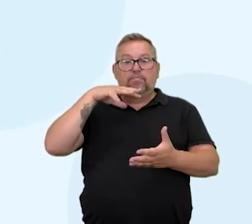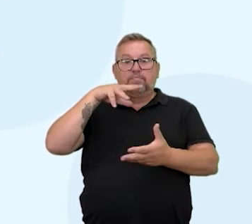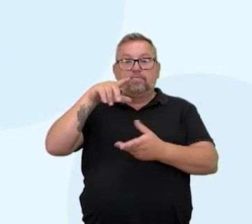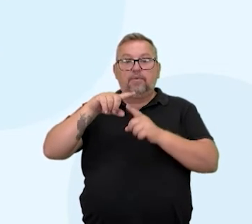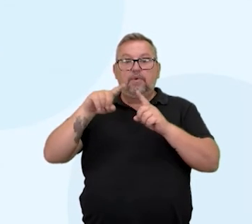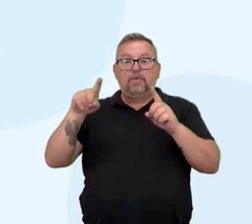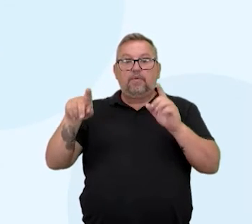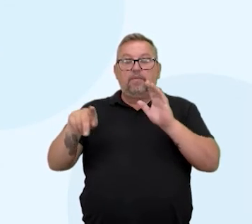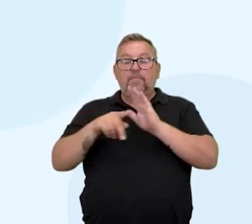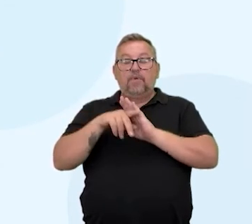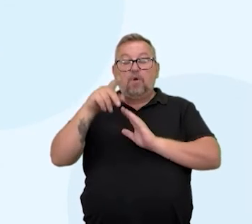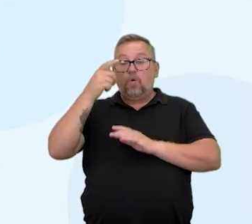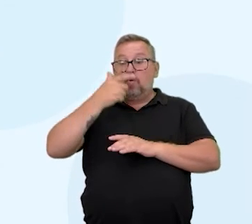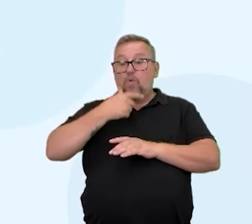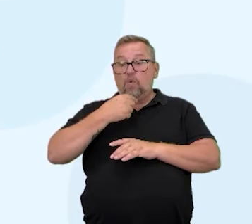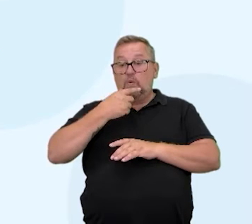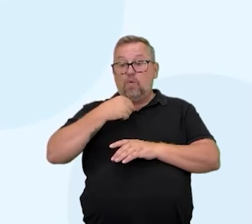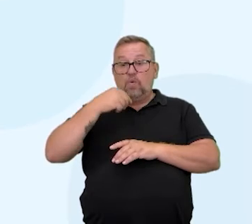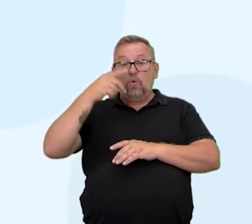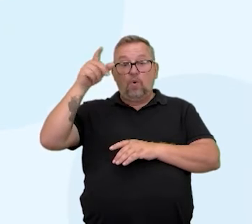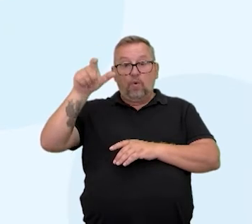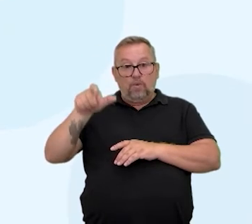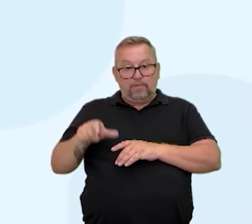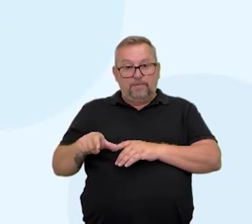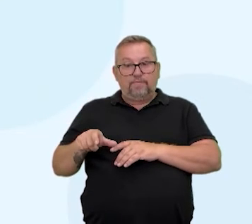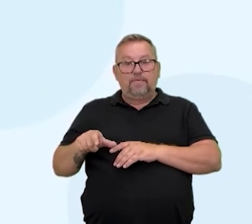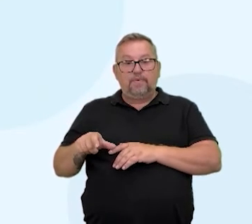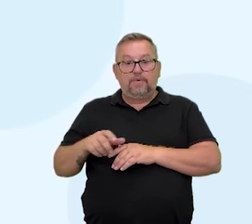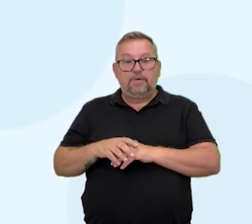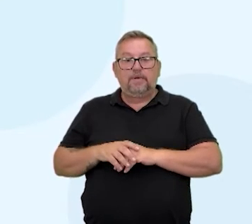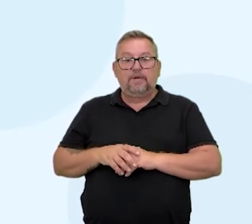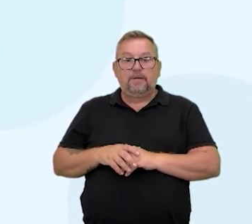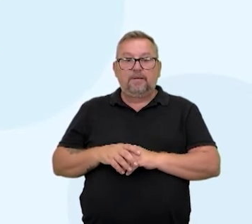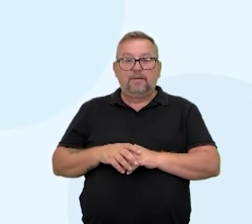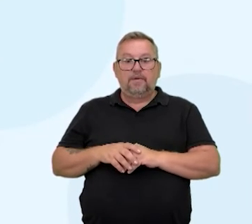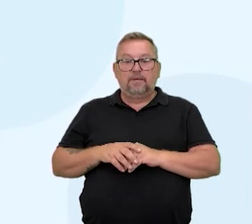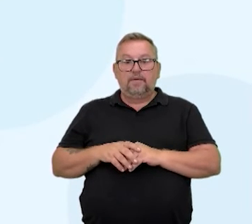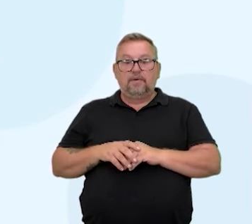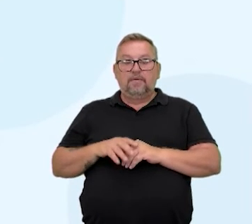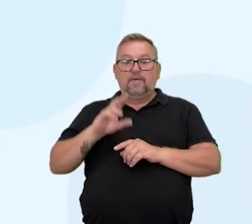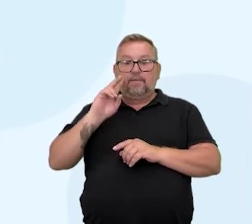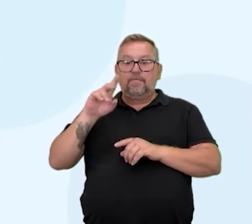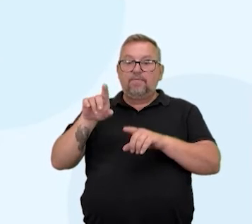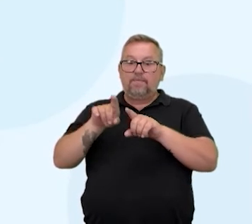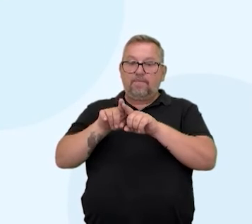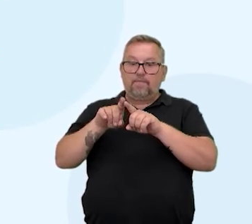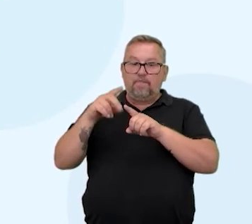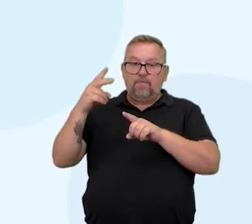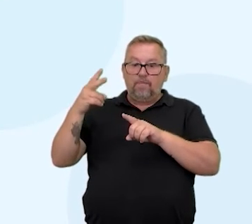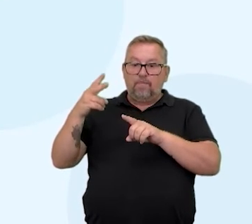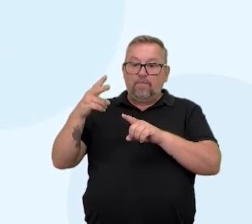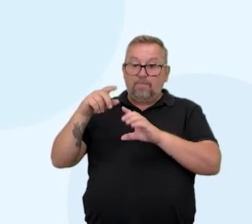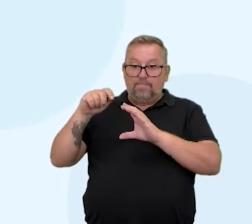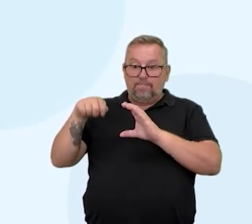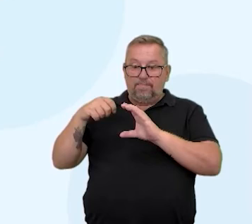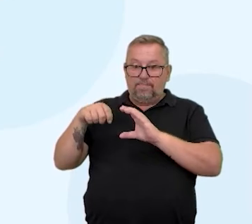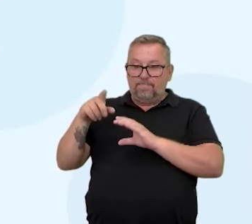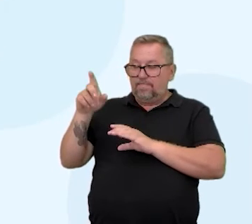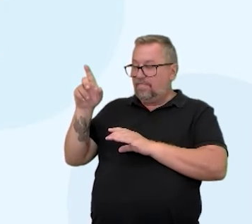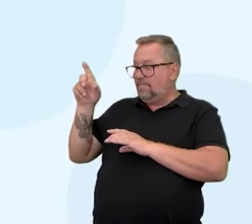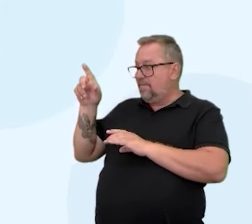globais causadas aí pelas atividades da espécie humana. E aí tem também 2 vídeos